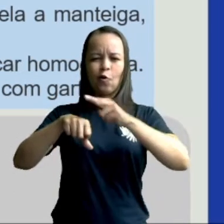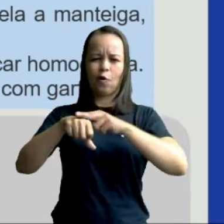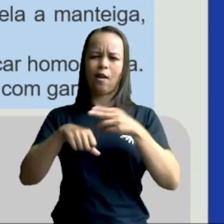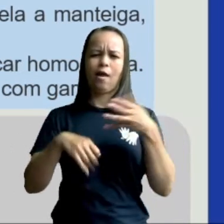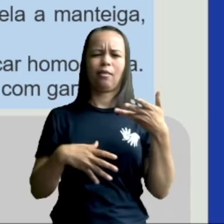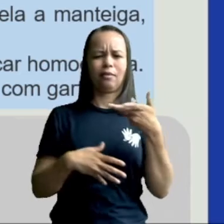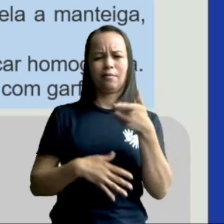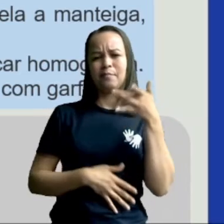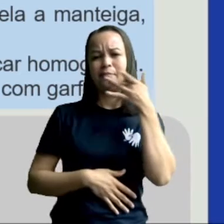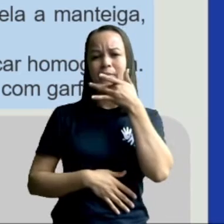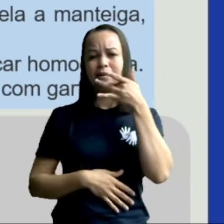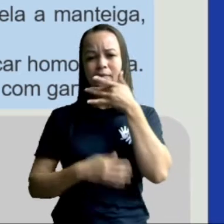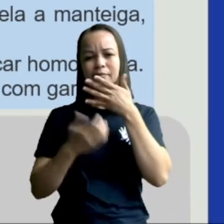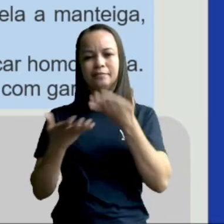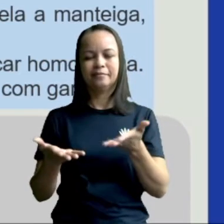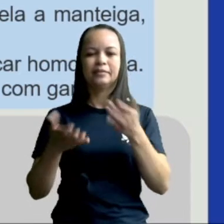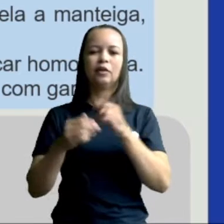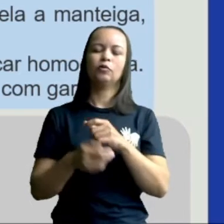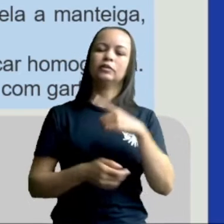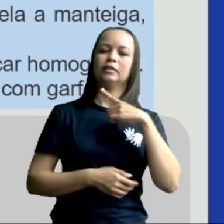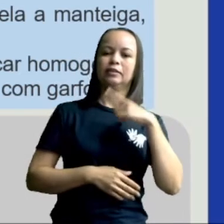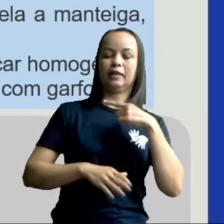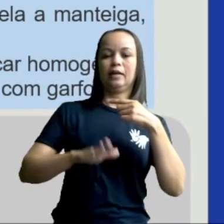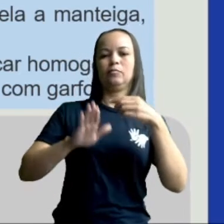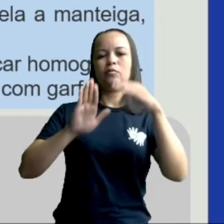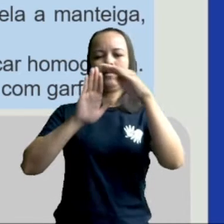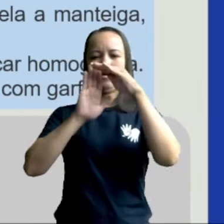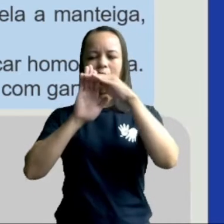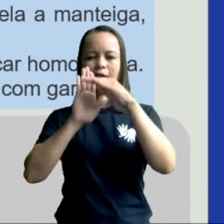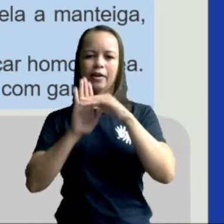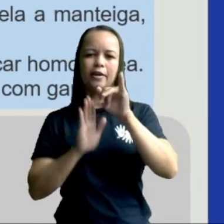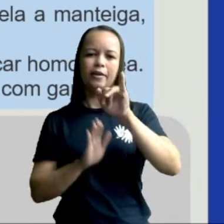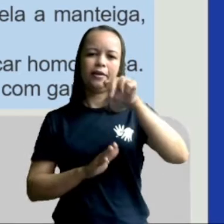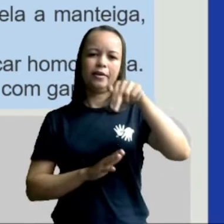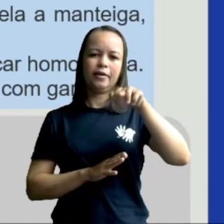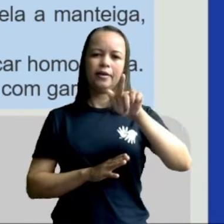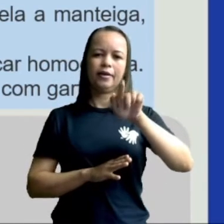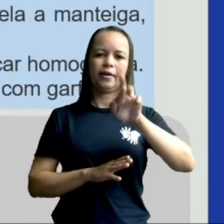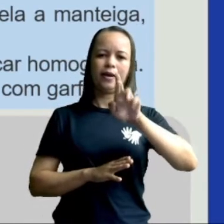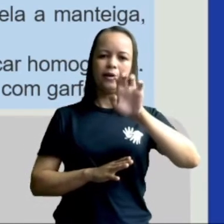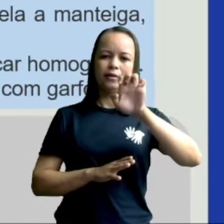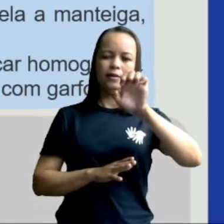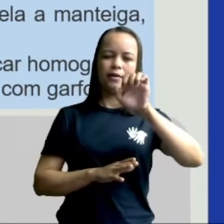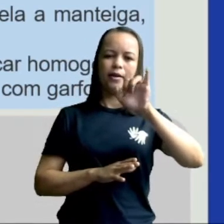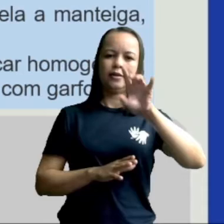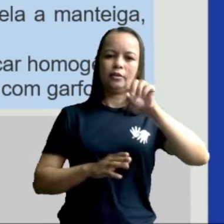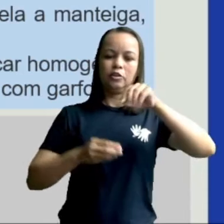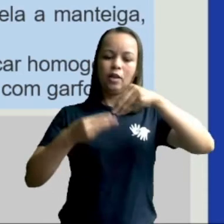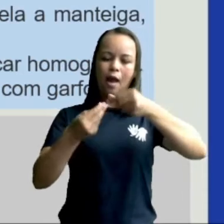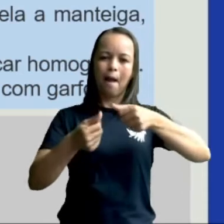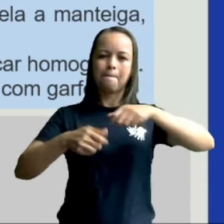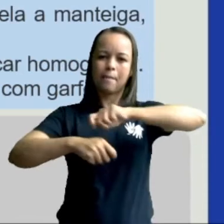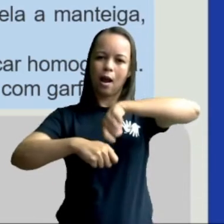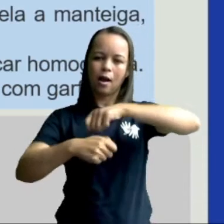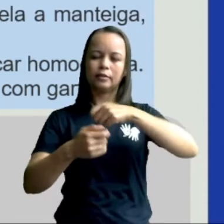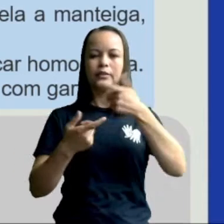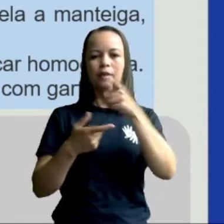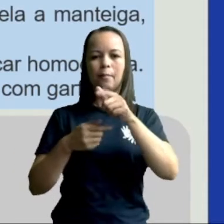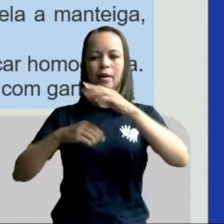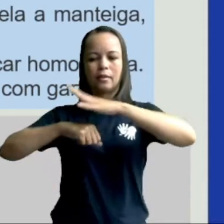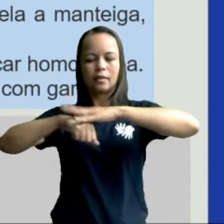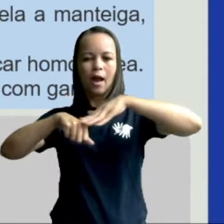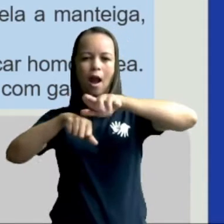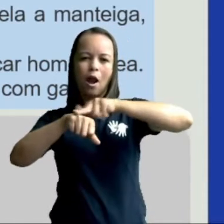maravilhoso, onde tem os ingredientes da massa, os ingredientes da cobertura. E aí nós temos os dois modos